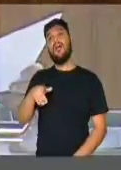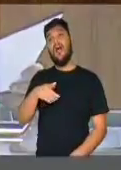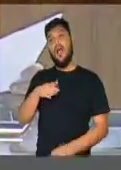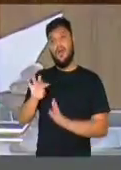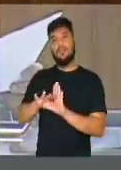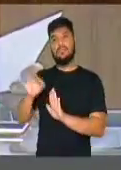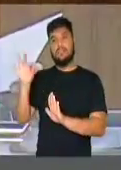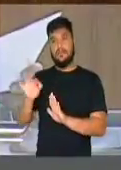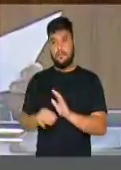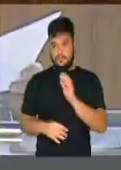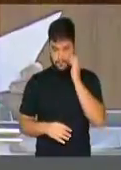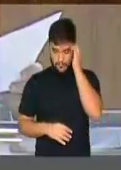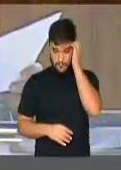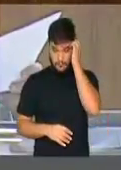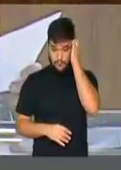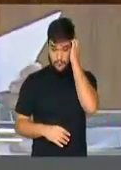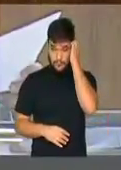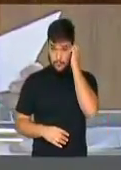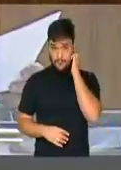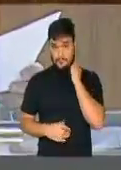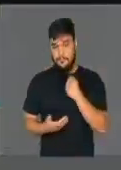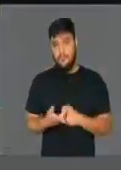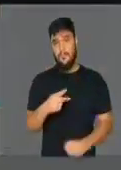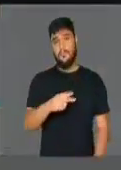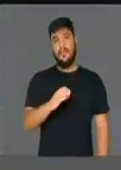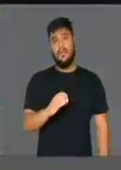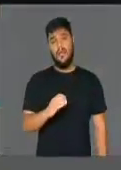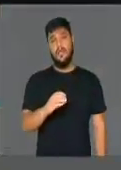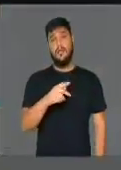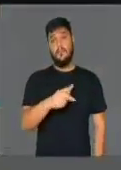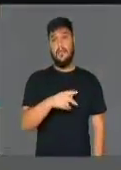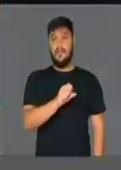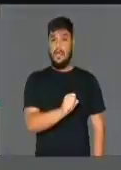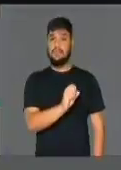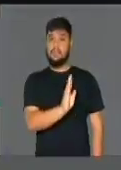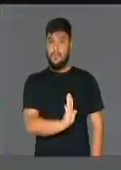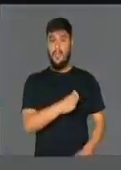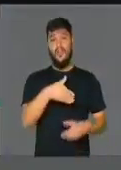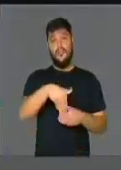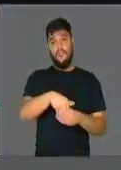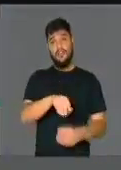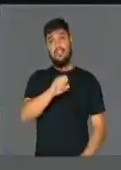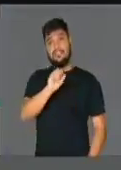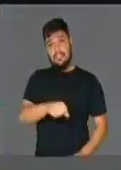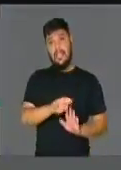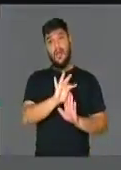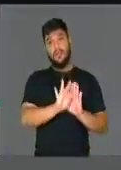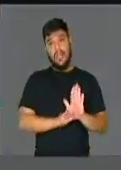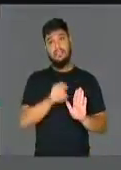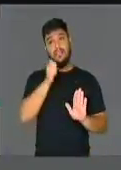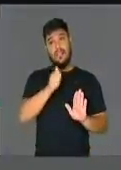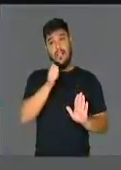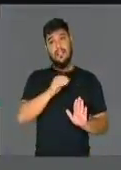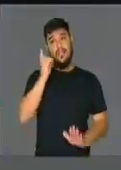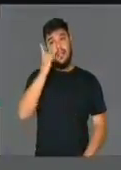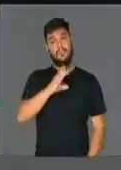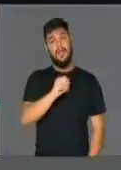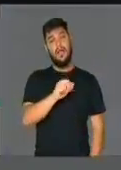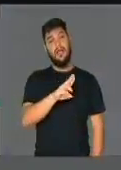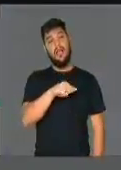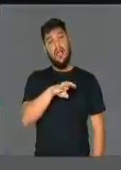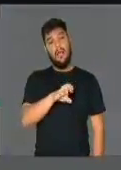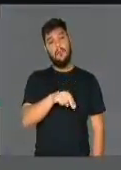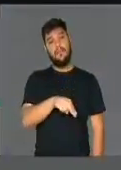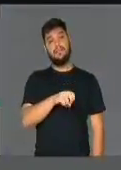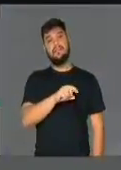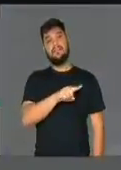Senhor presidente, Flavinho. PSB encaminha sim ao texto da nobre deputada Carmen Zanotto, também entendendo que toda